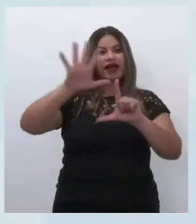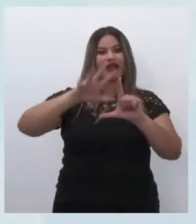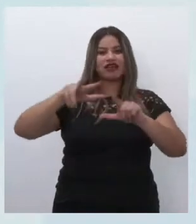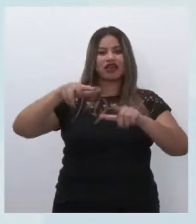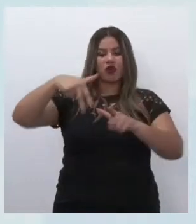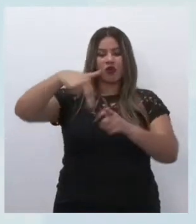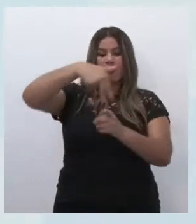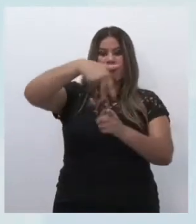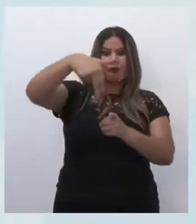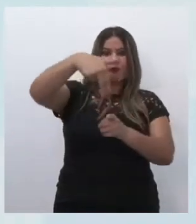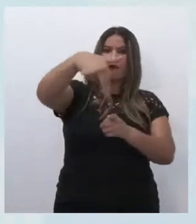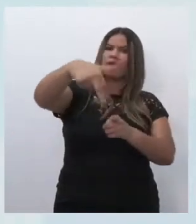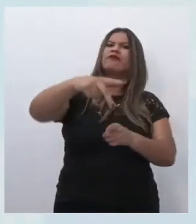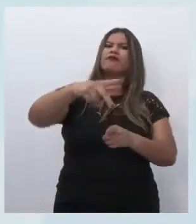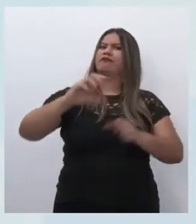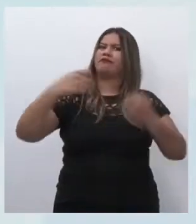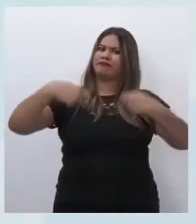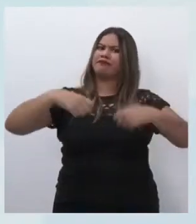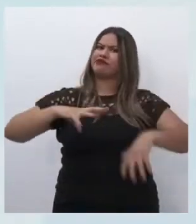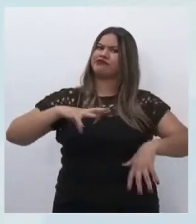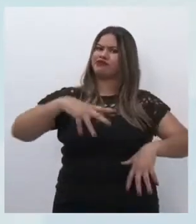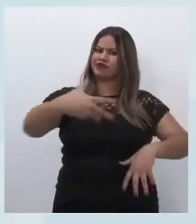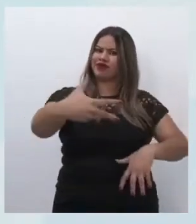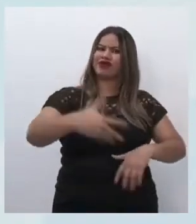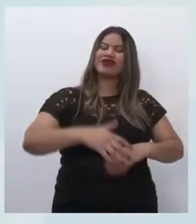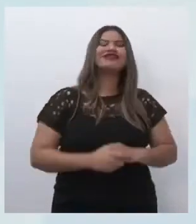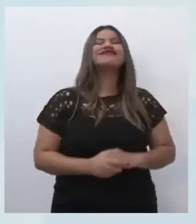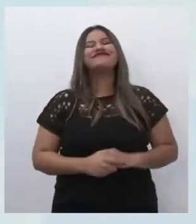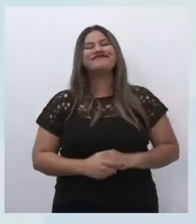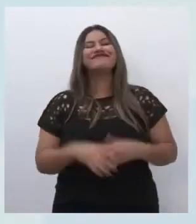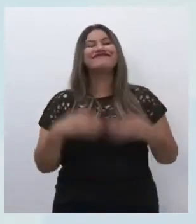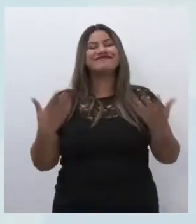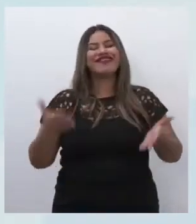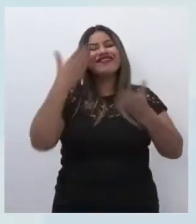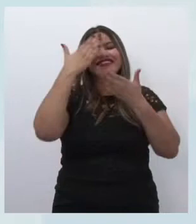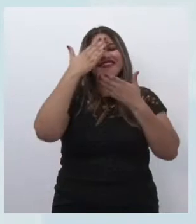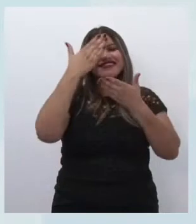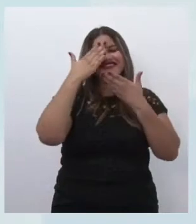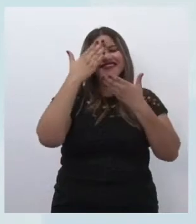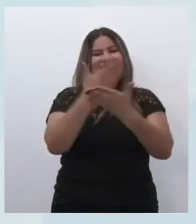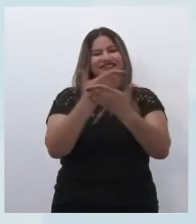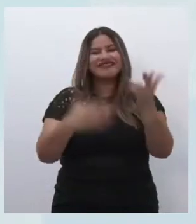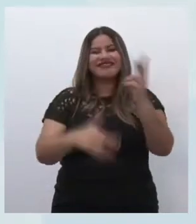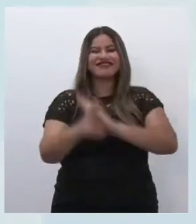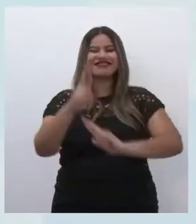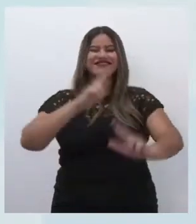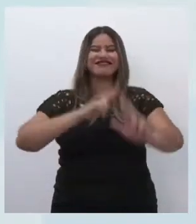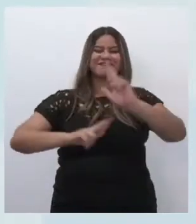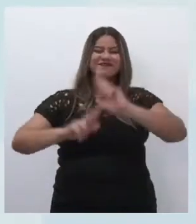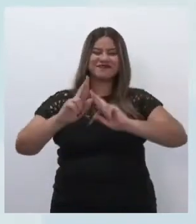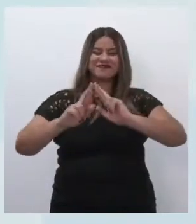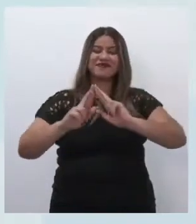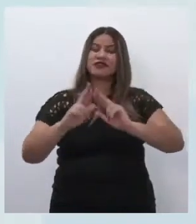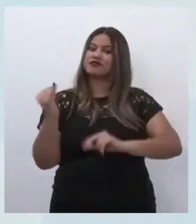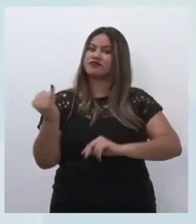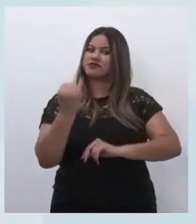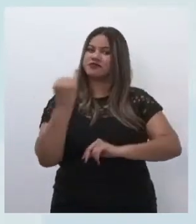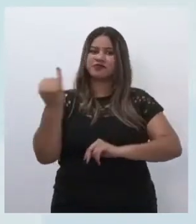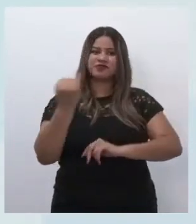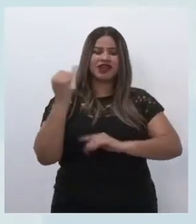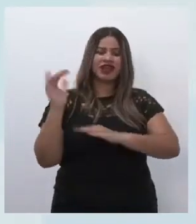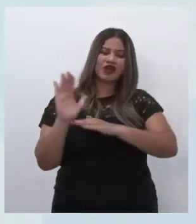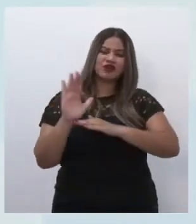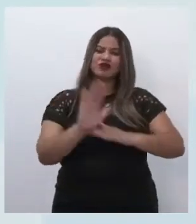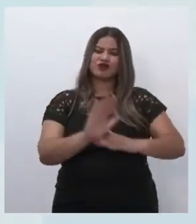de coragem. Então, agradeço aí as contribuições de vocês. São muito pertinentes, ajudam